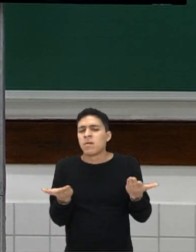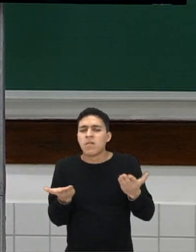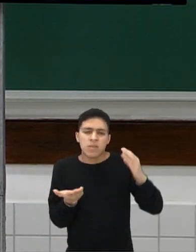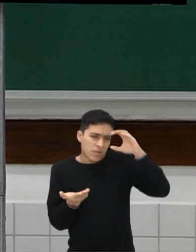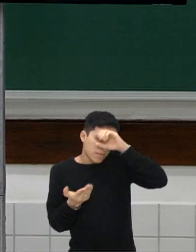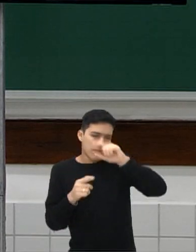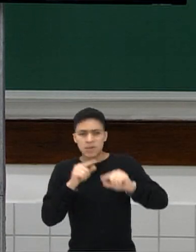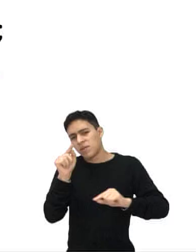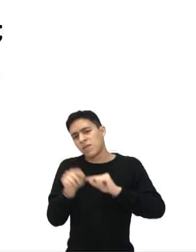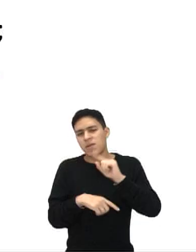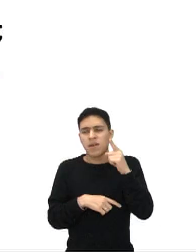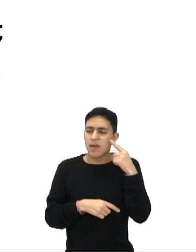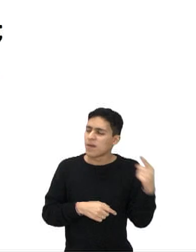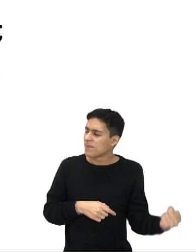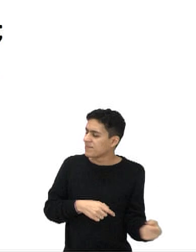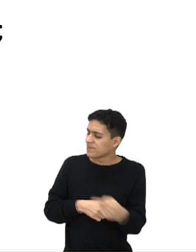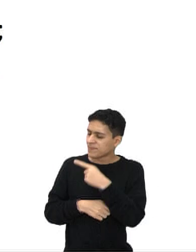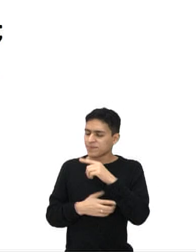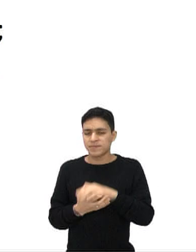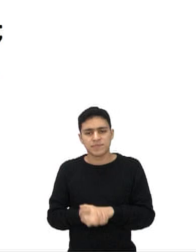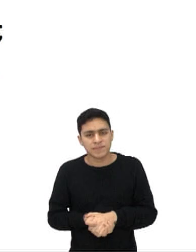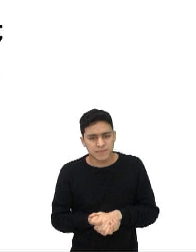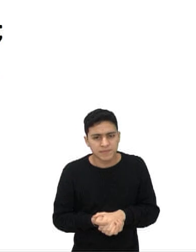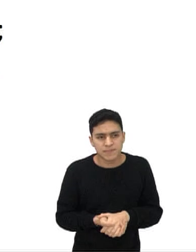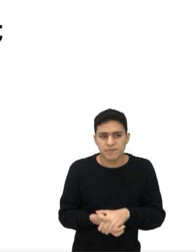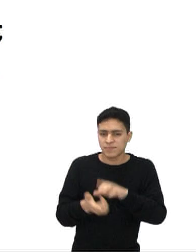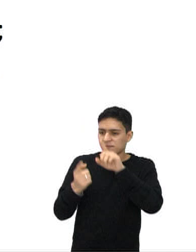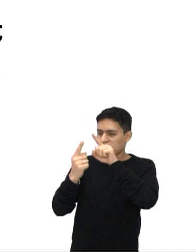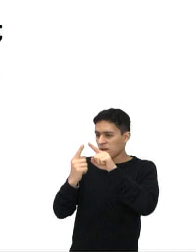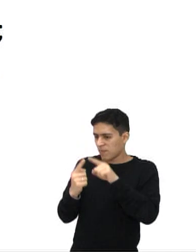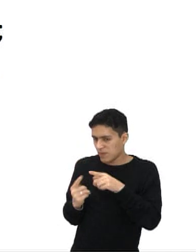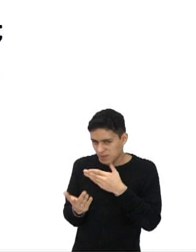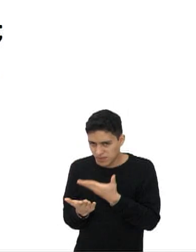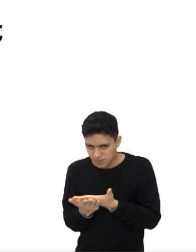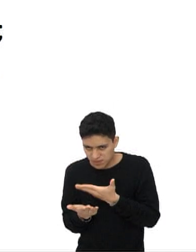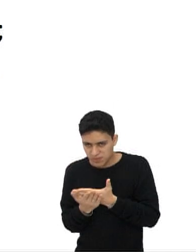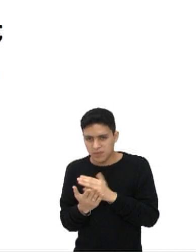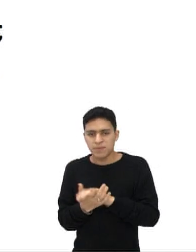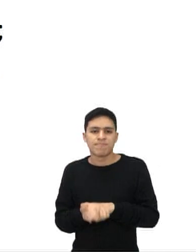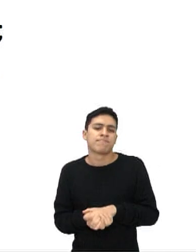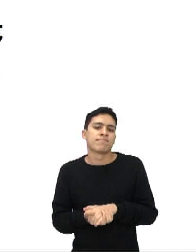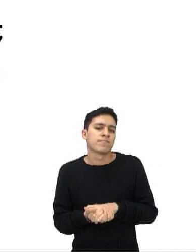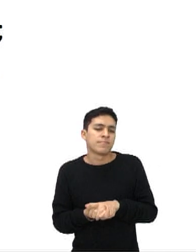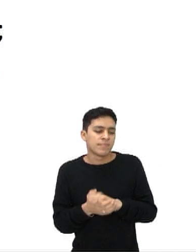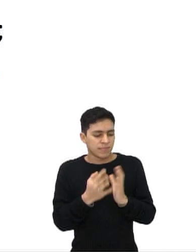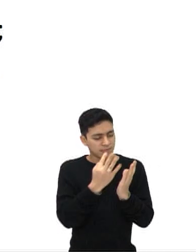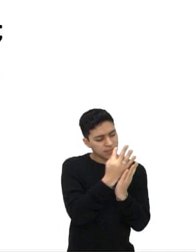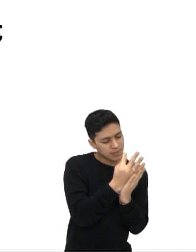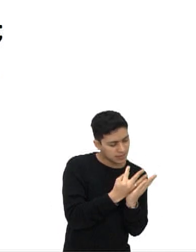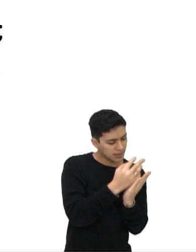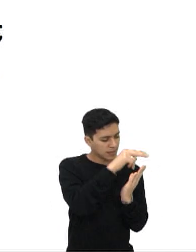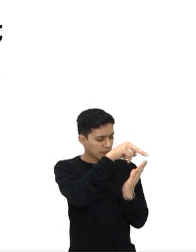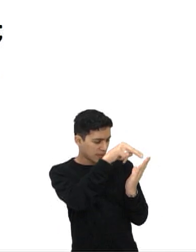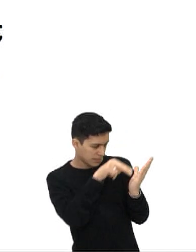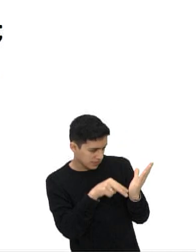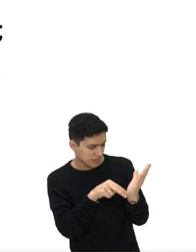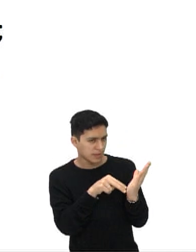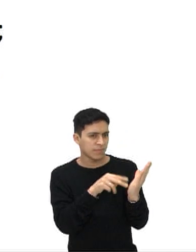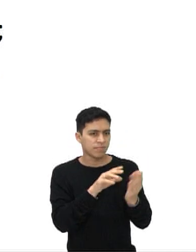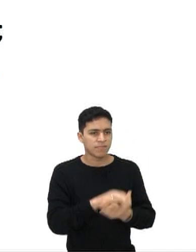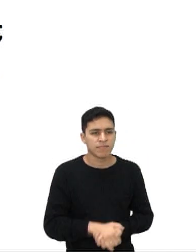hoje? Opa! Objetivos da nossa aula. Nós vamos ler texto